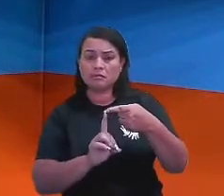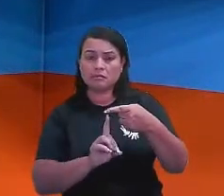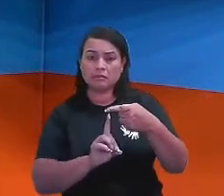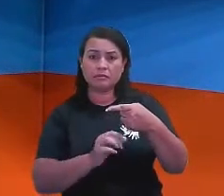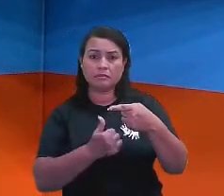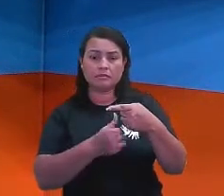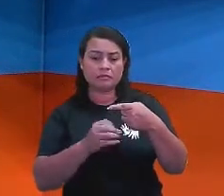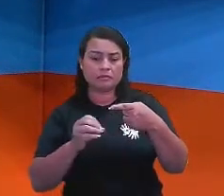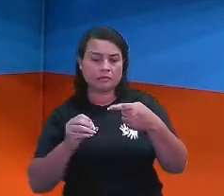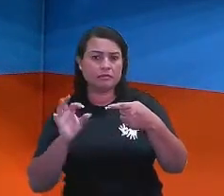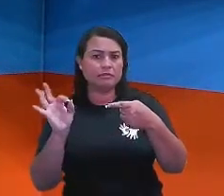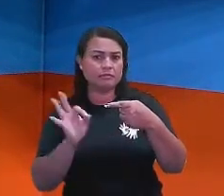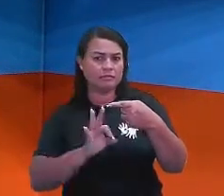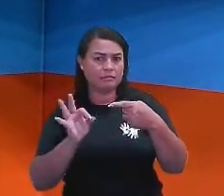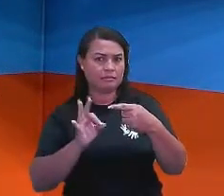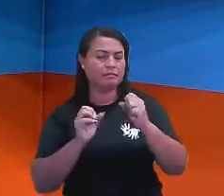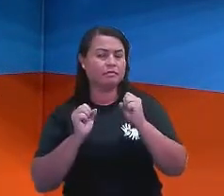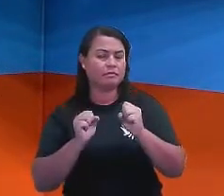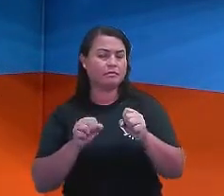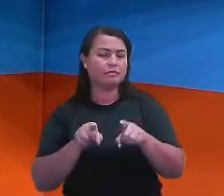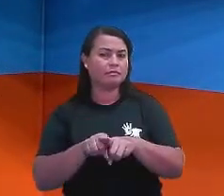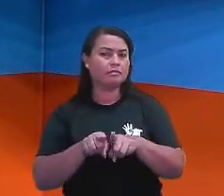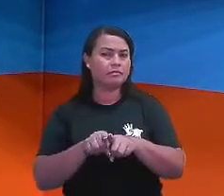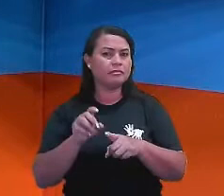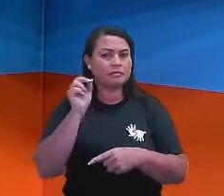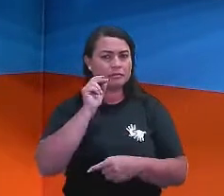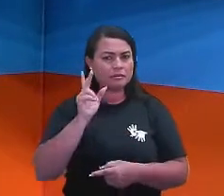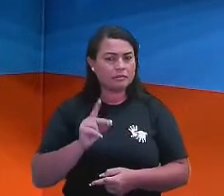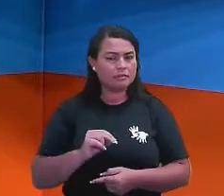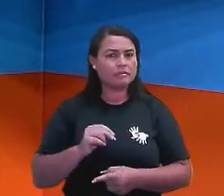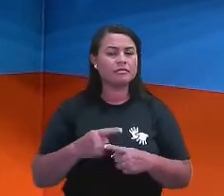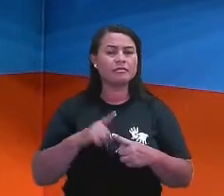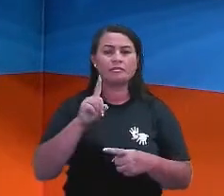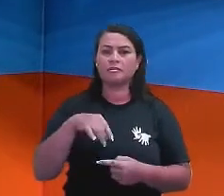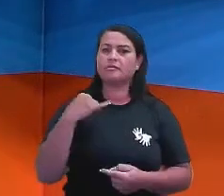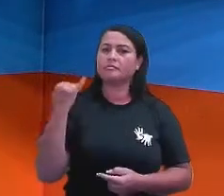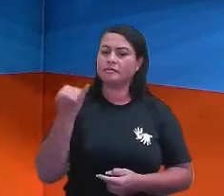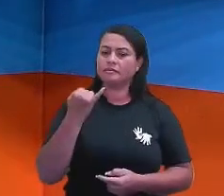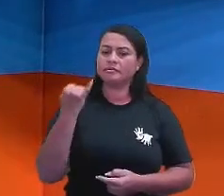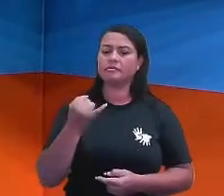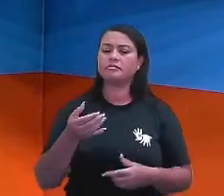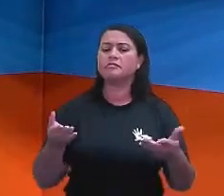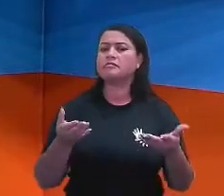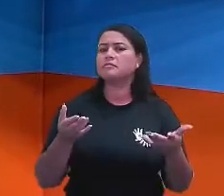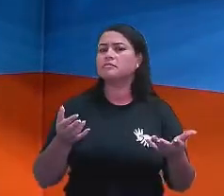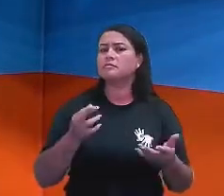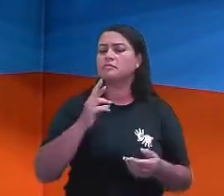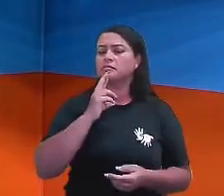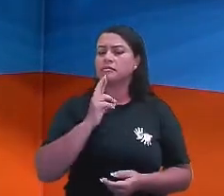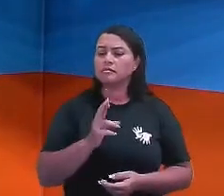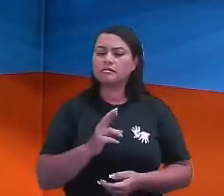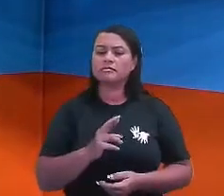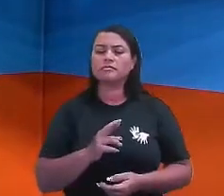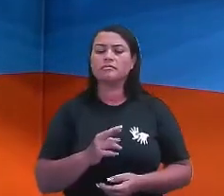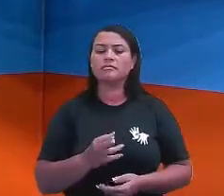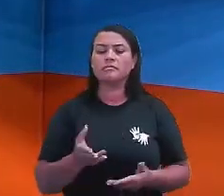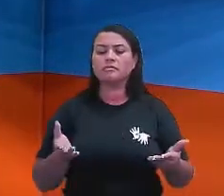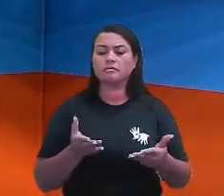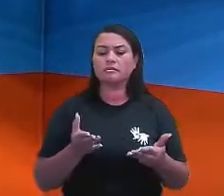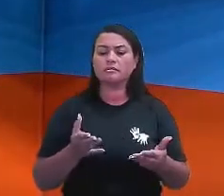de porcentagem. Beleza? Se liga nisso que é bem importante. Então, vamos lá. Vamos